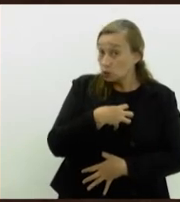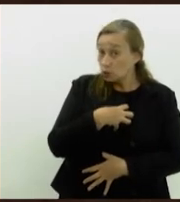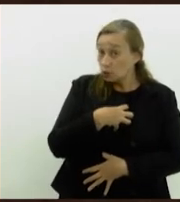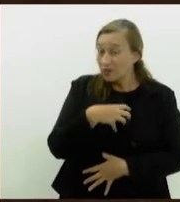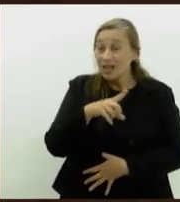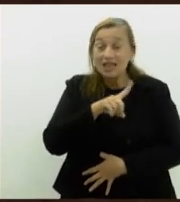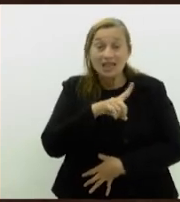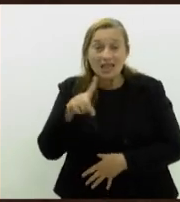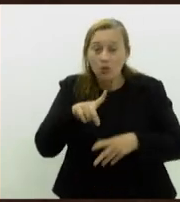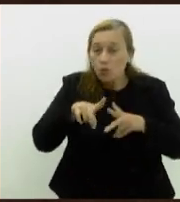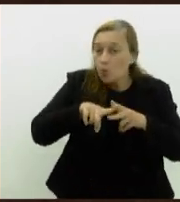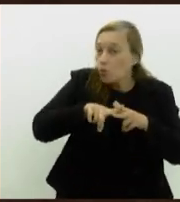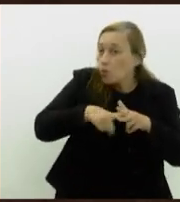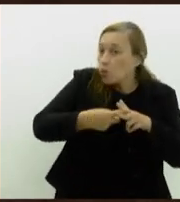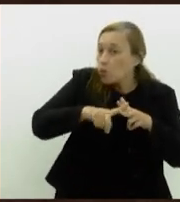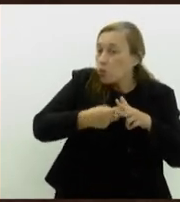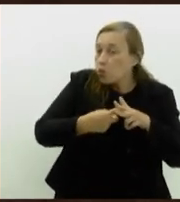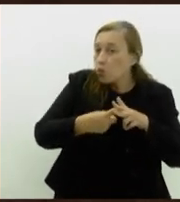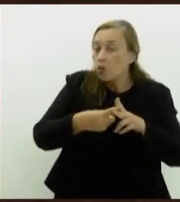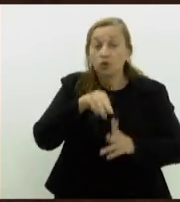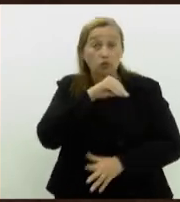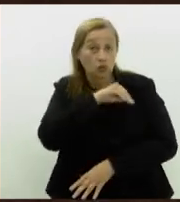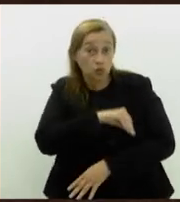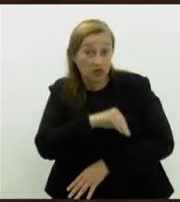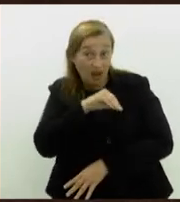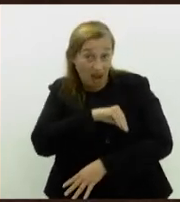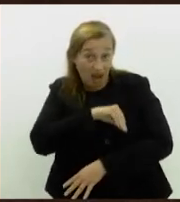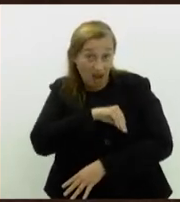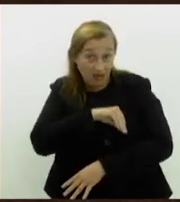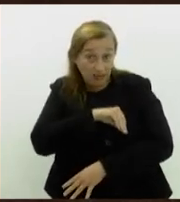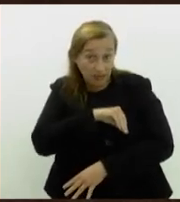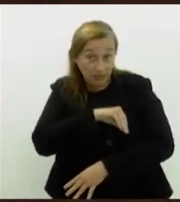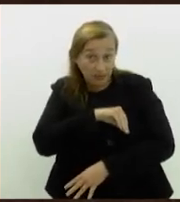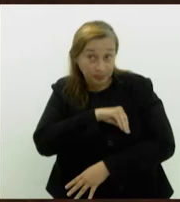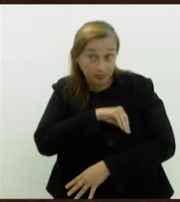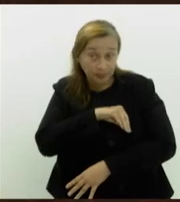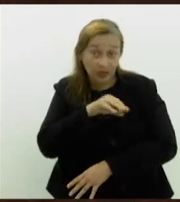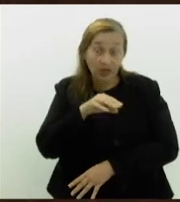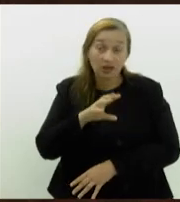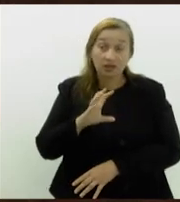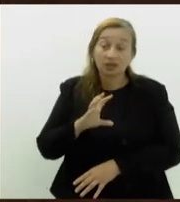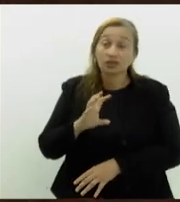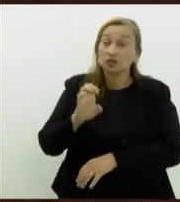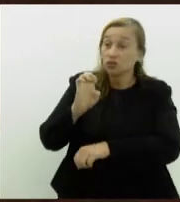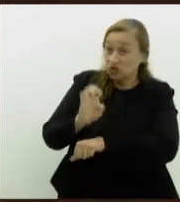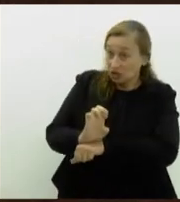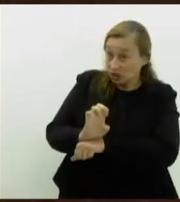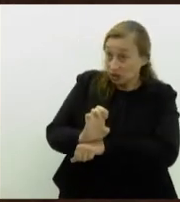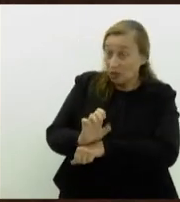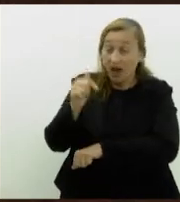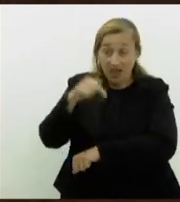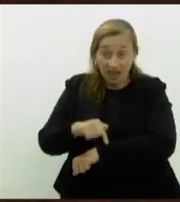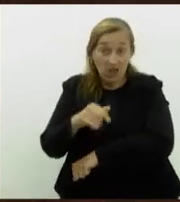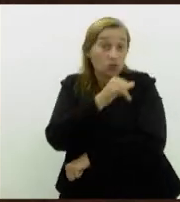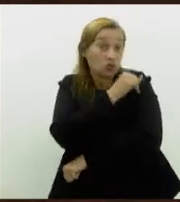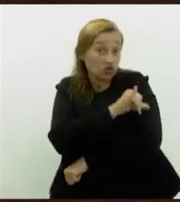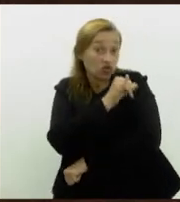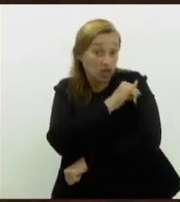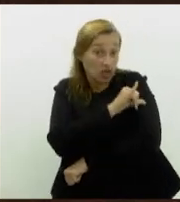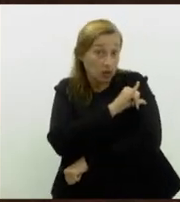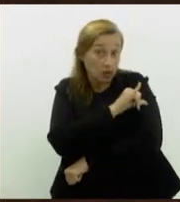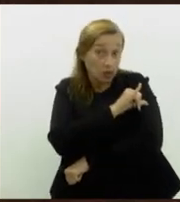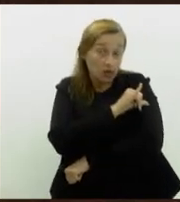não reajuste do piso regional, do salário mínimo estadual aqui no Rio de Janeiro, que